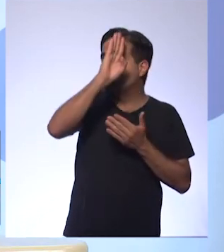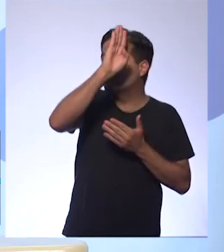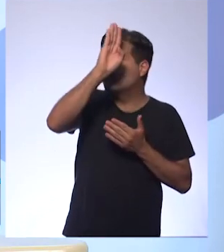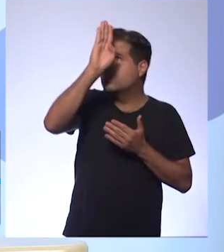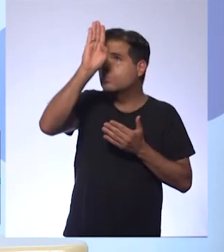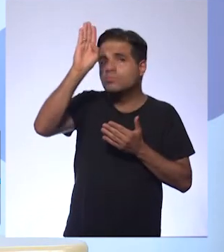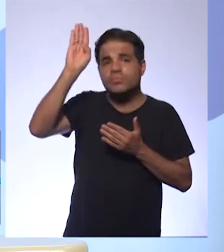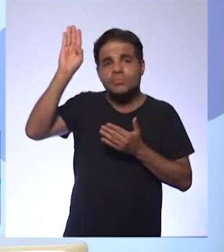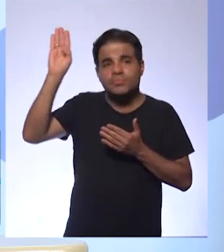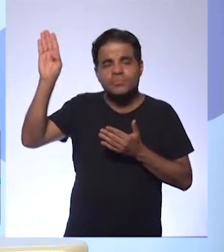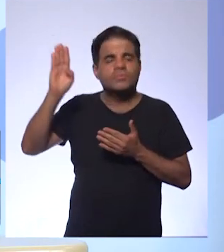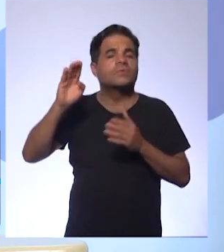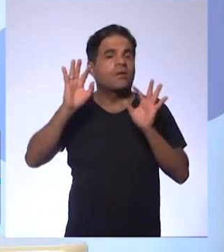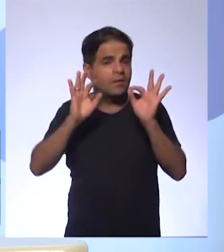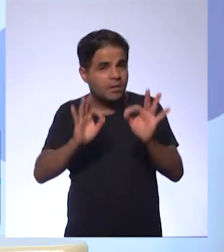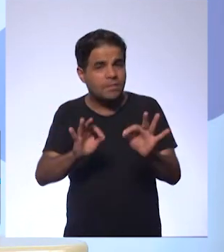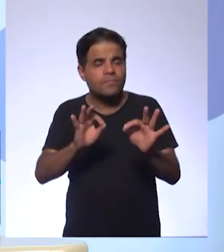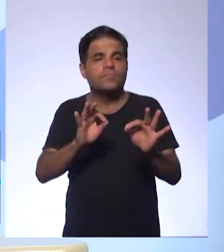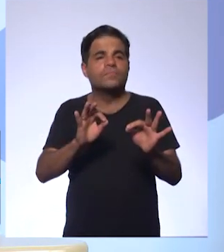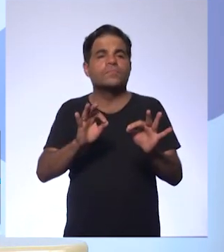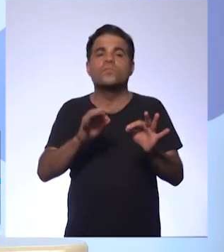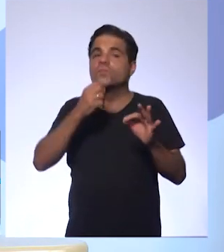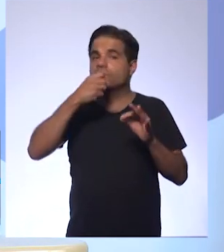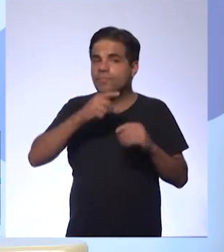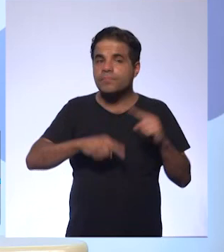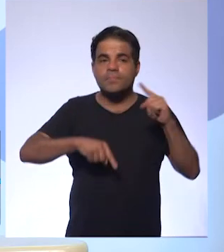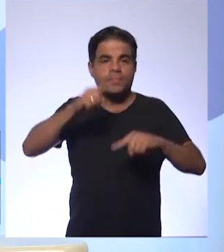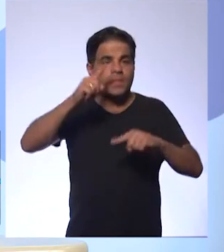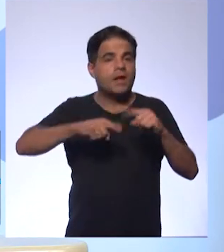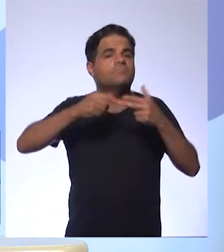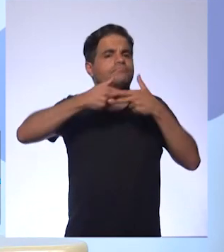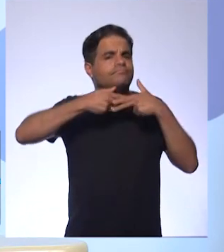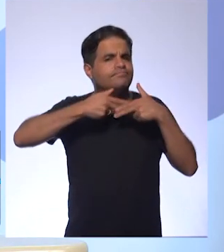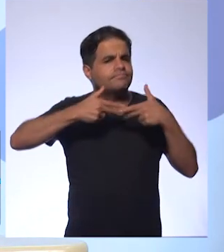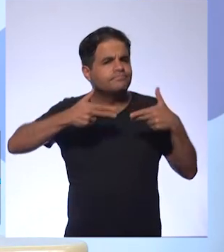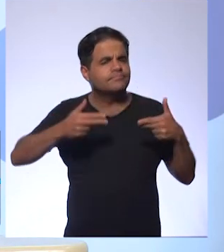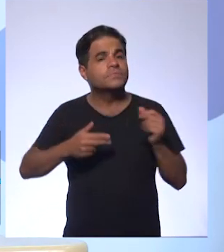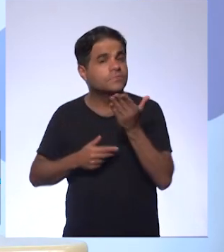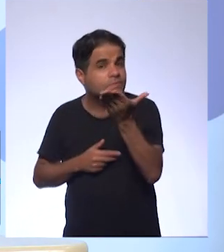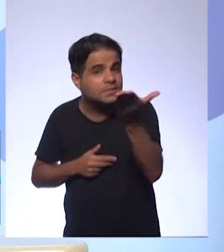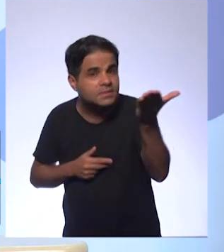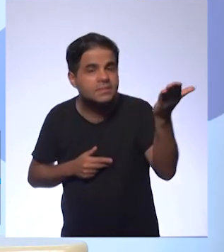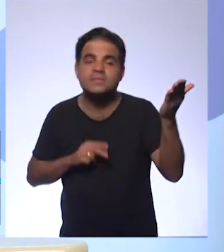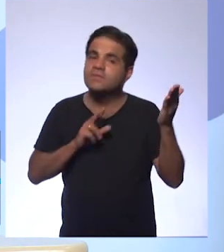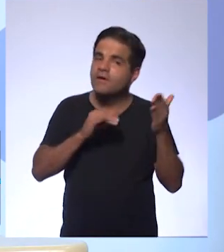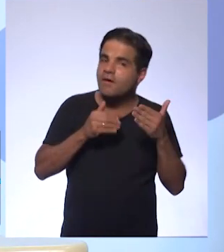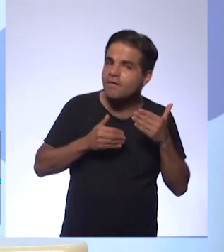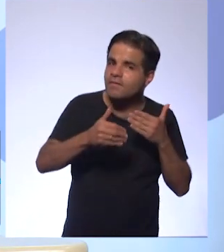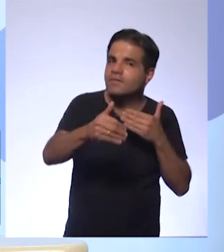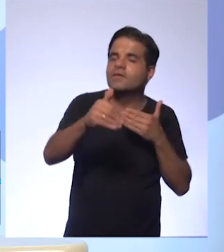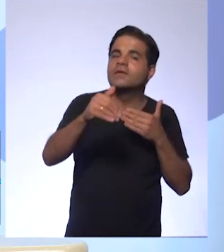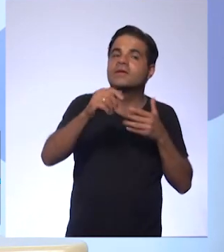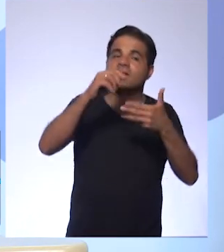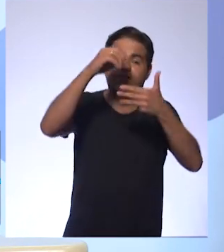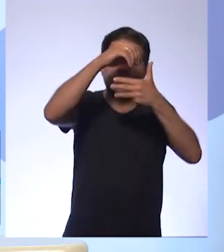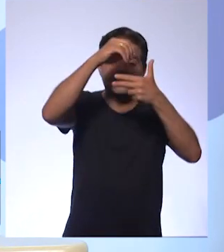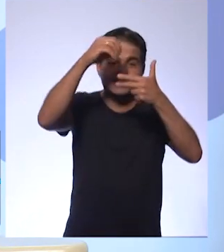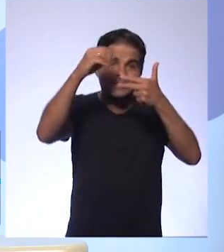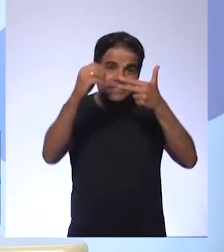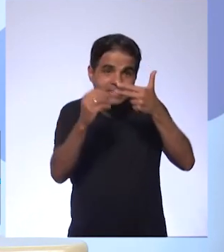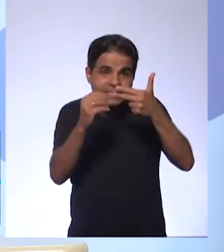biblioteca. E enciclopédias são bons materiais aí para vocês que vão fazer o Enem no ano que